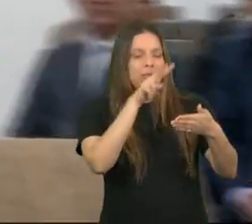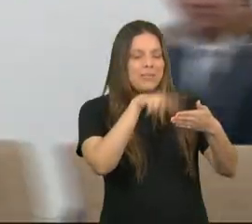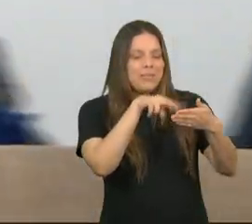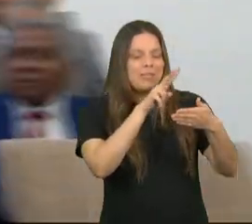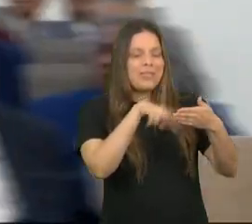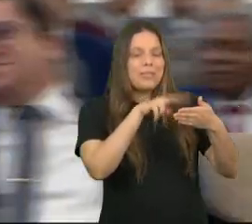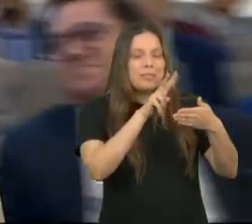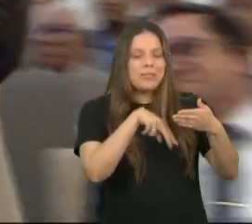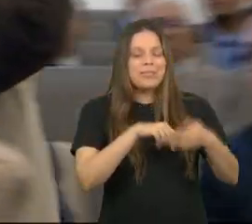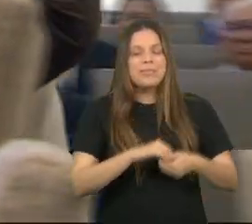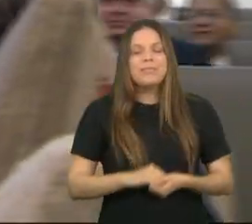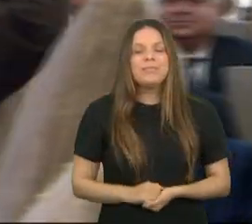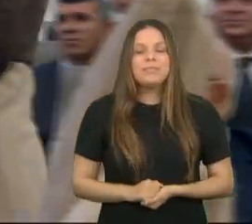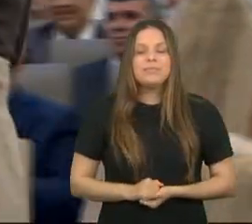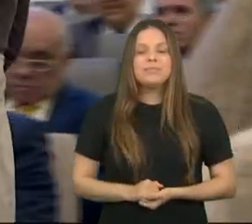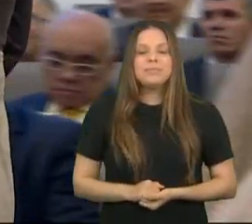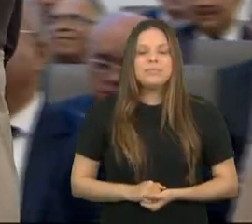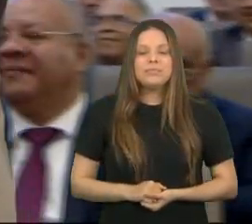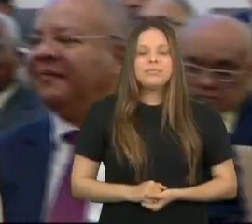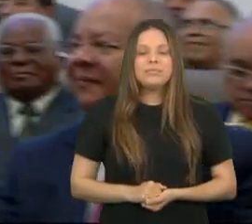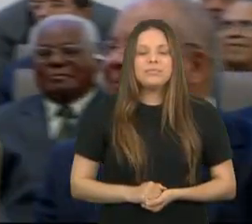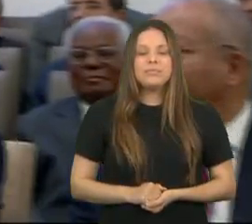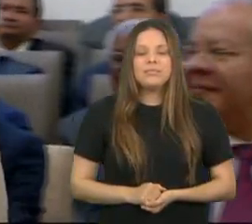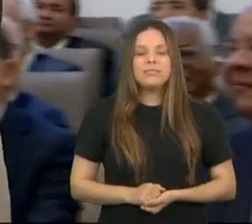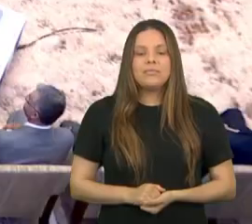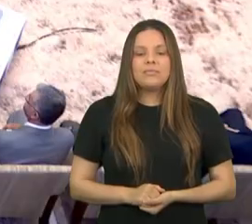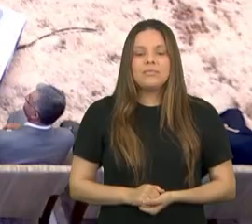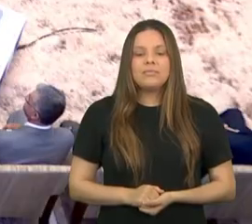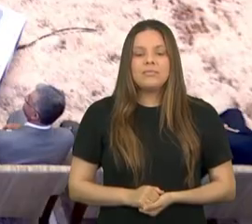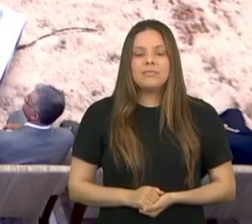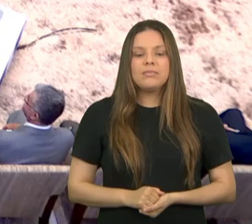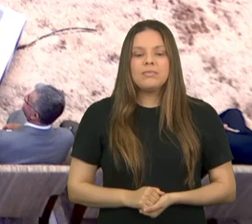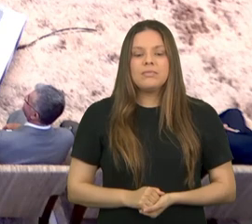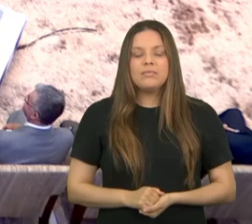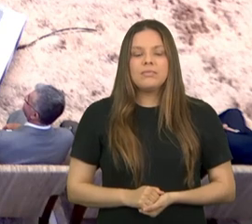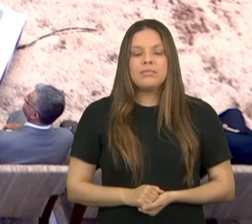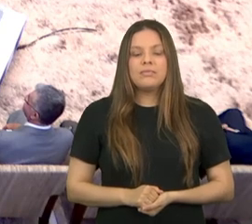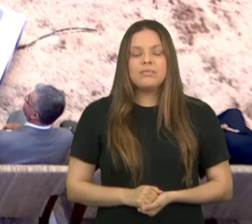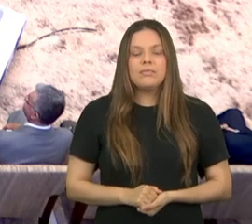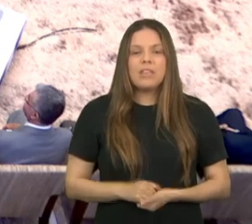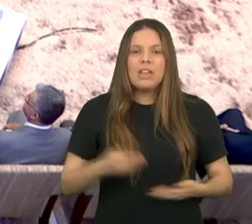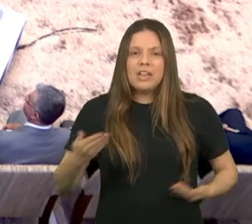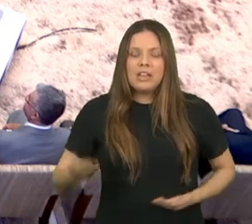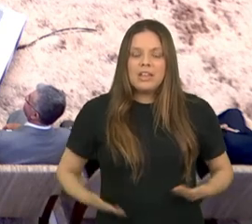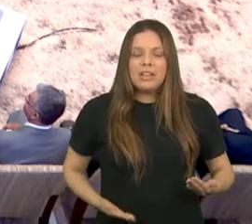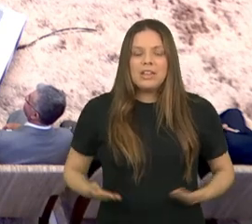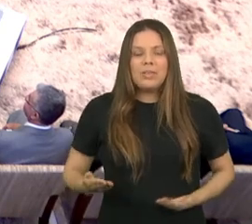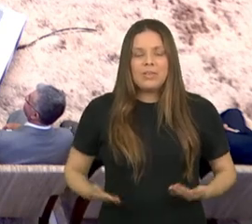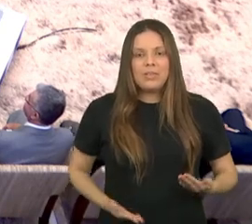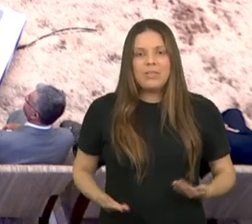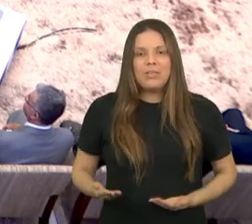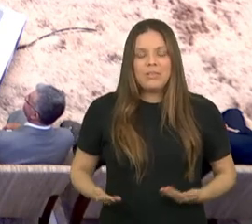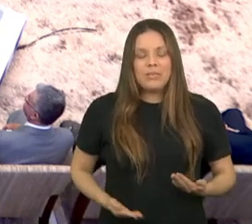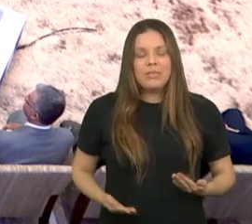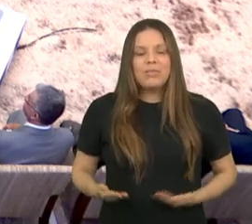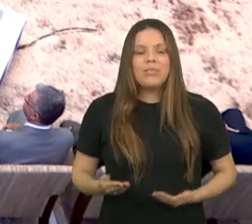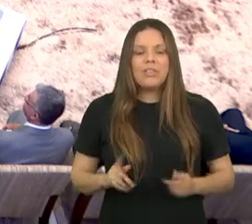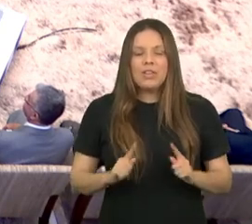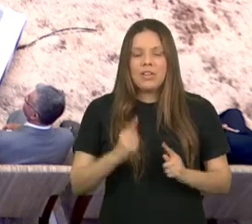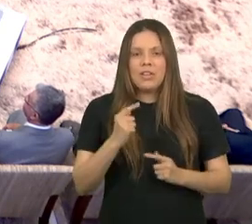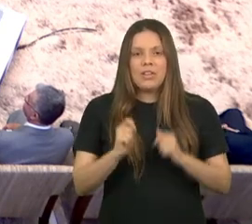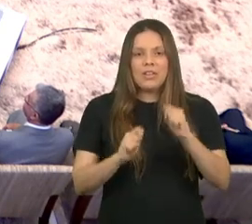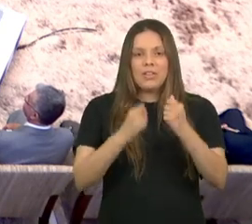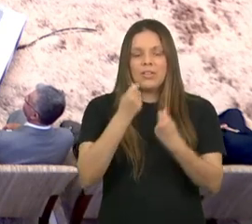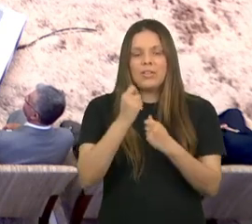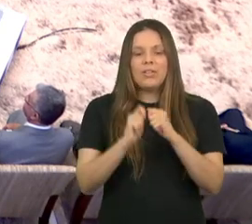vou me... É professora de hebraico e serva de Deus ali, está no seminário, na escola teológica da